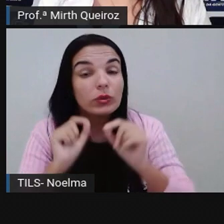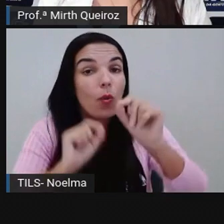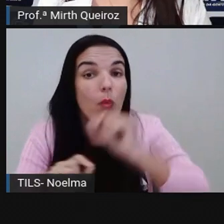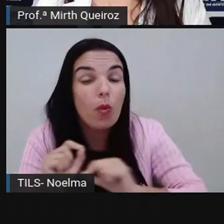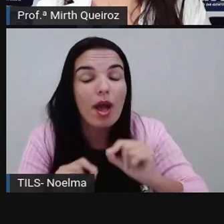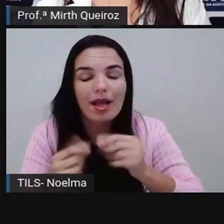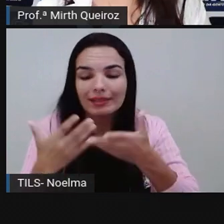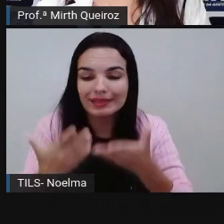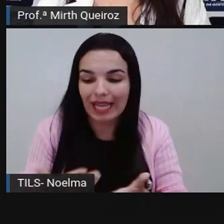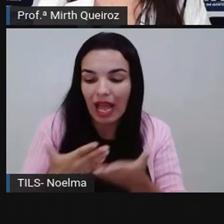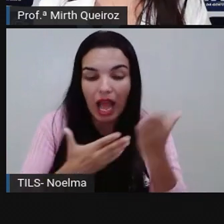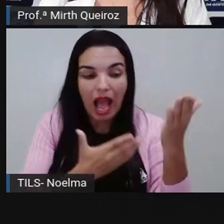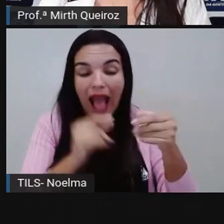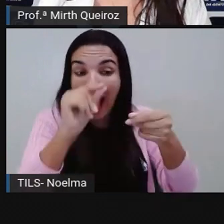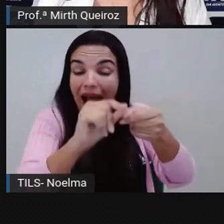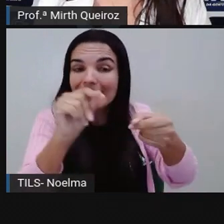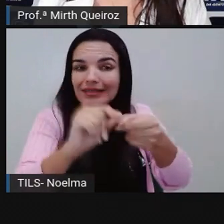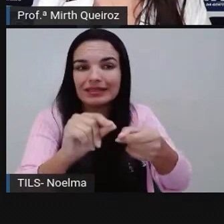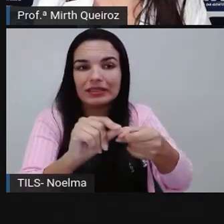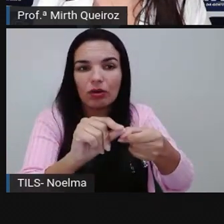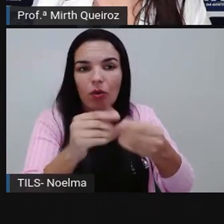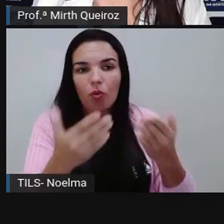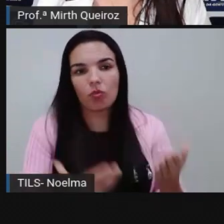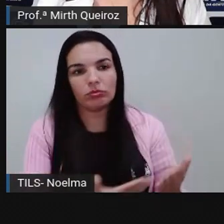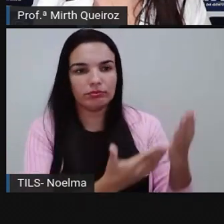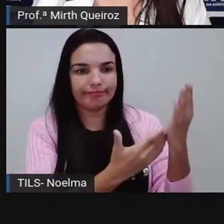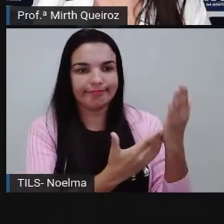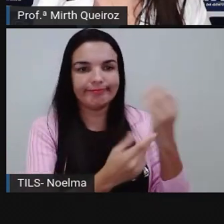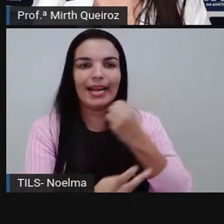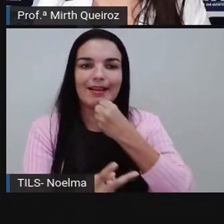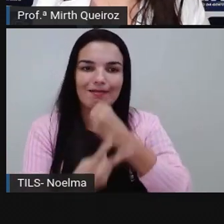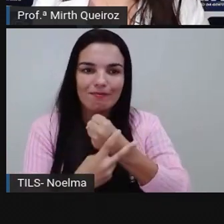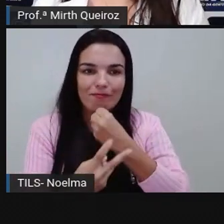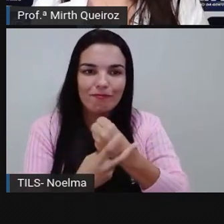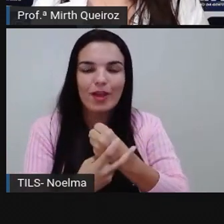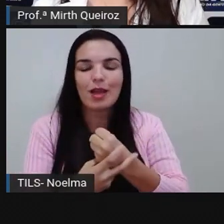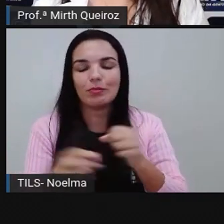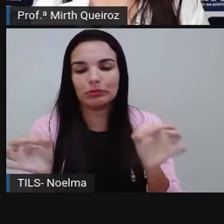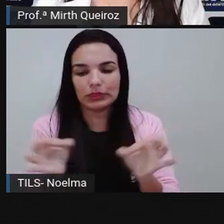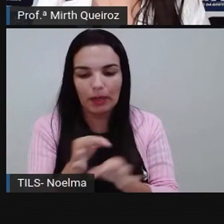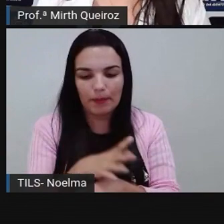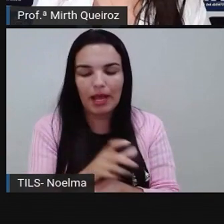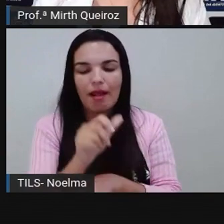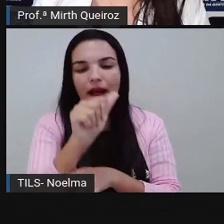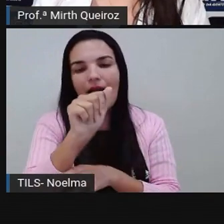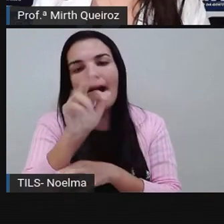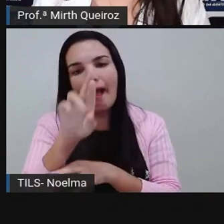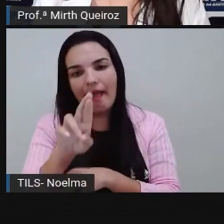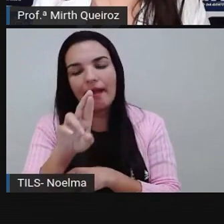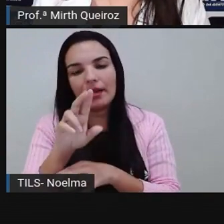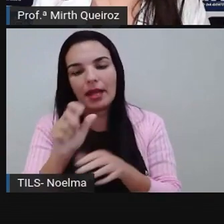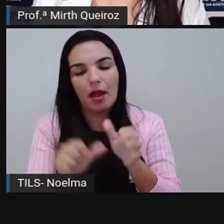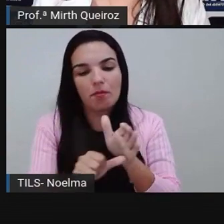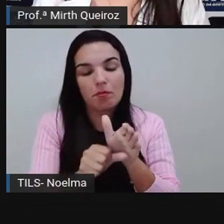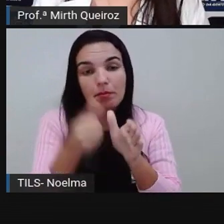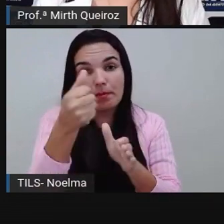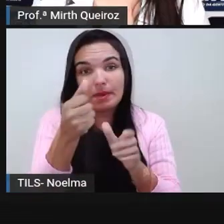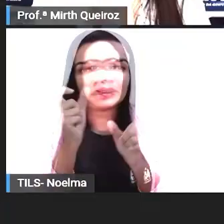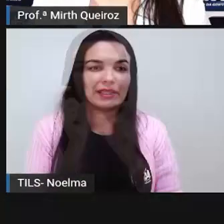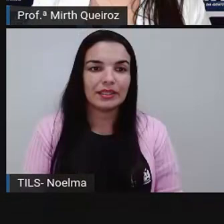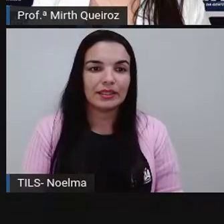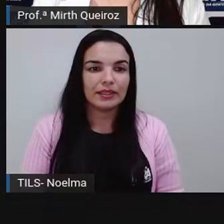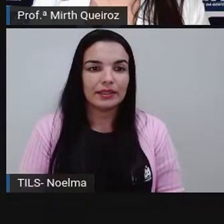dançar, ação cantar. São verbos terminados em AR, então são verbos da primeira